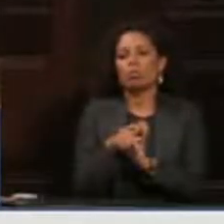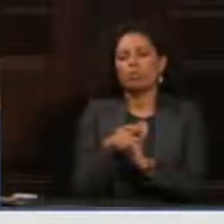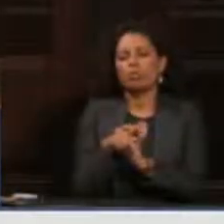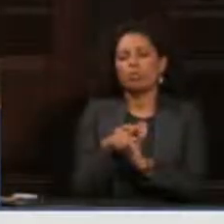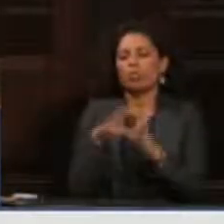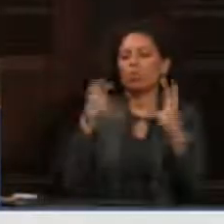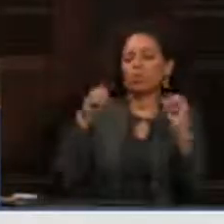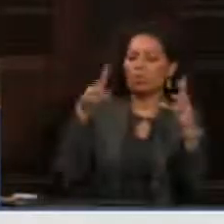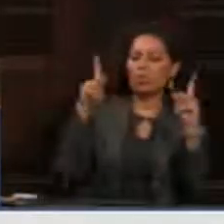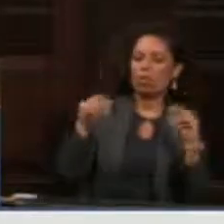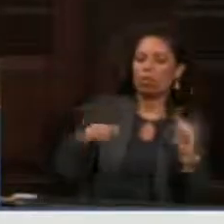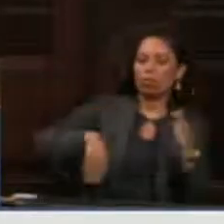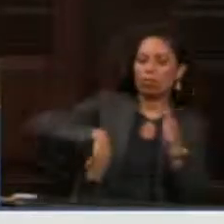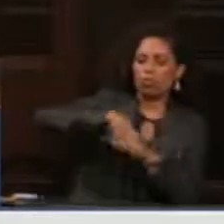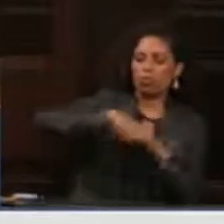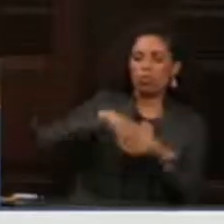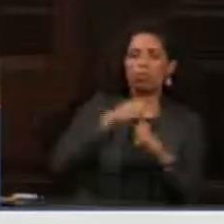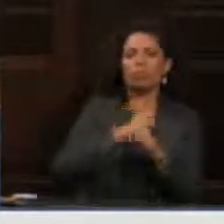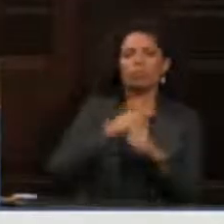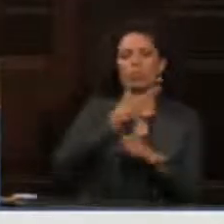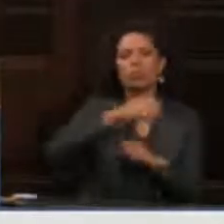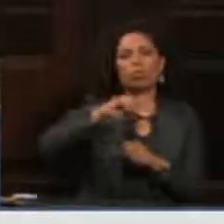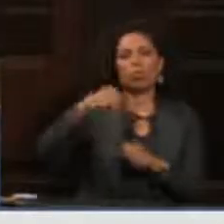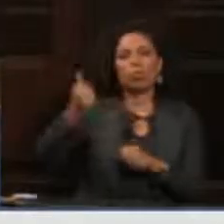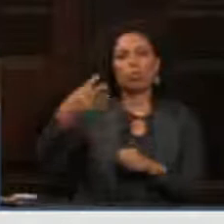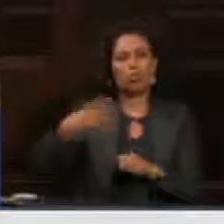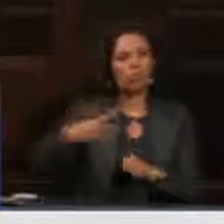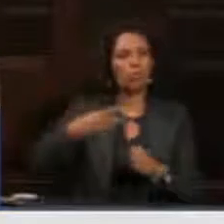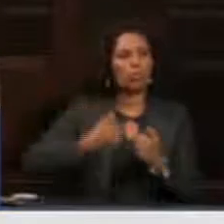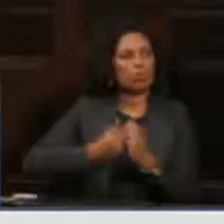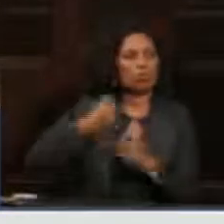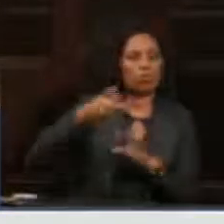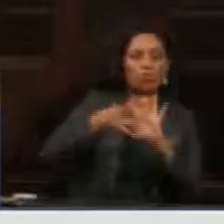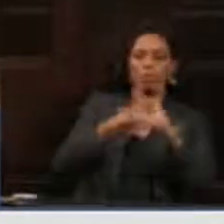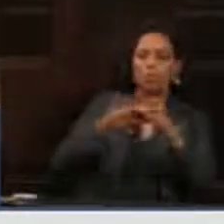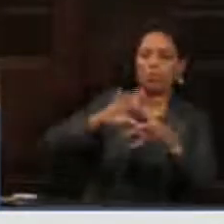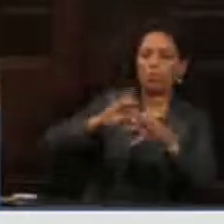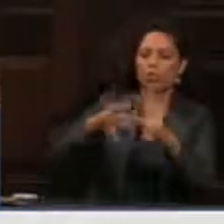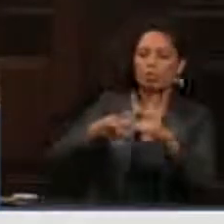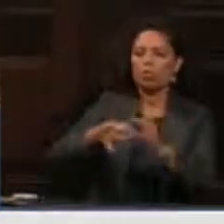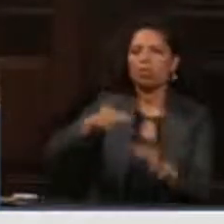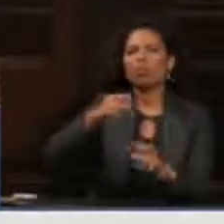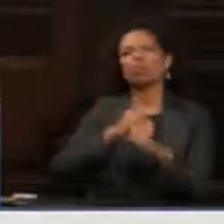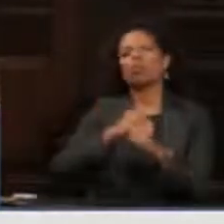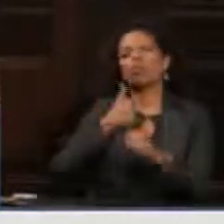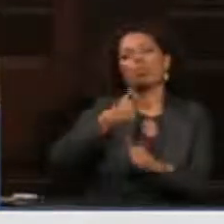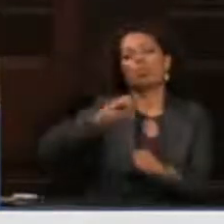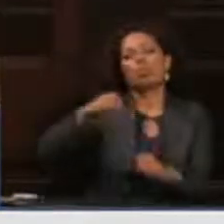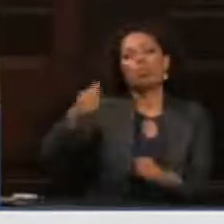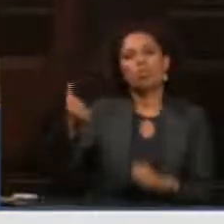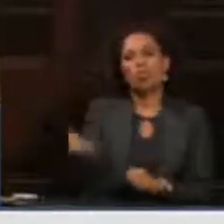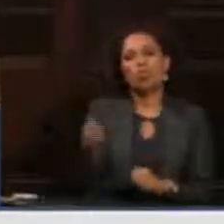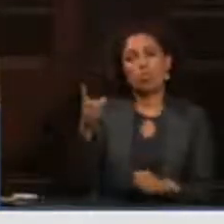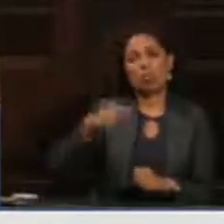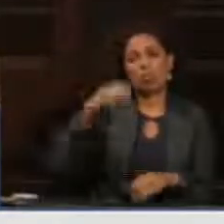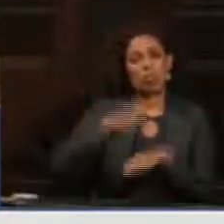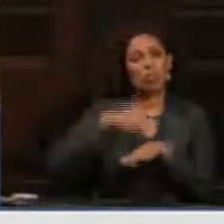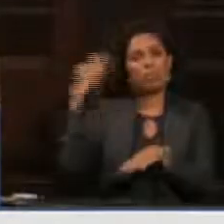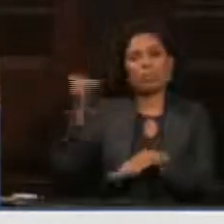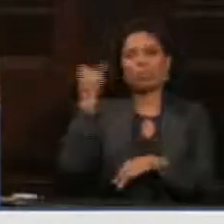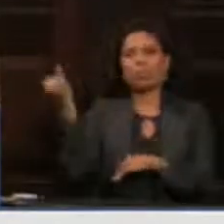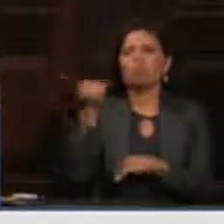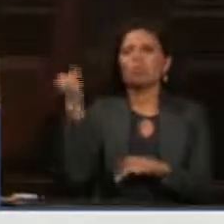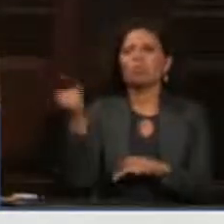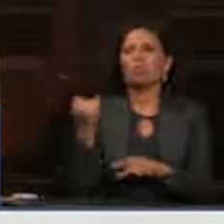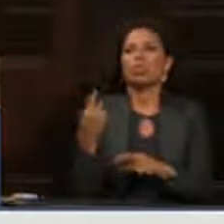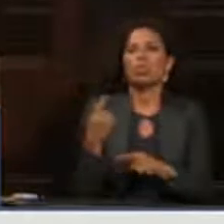de 2014, para sediar as Olimpíadas de 2016, e foi muito importante nesse processo,